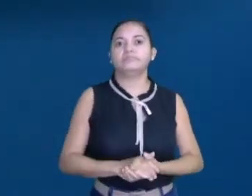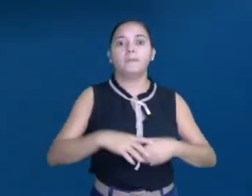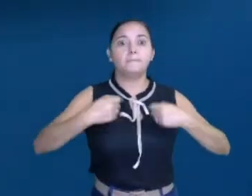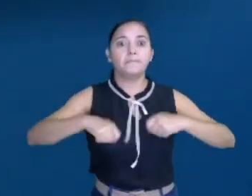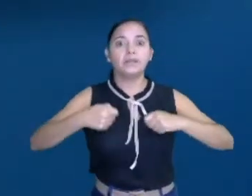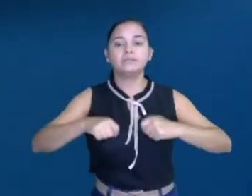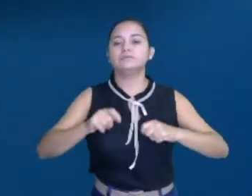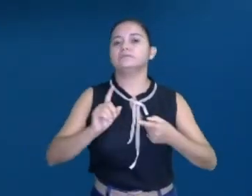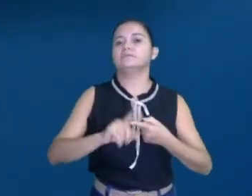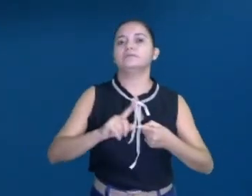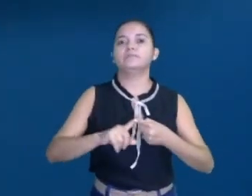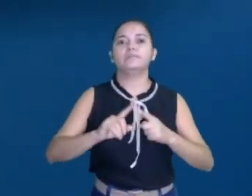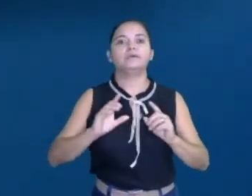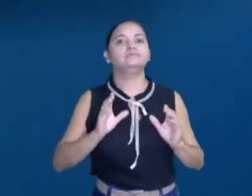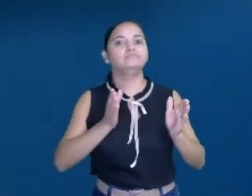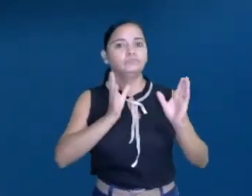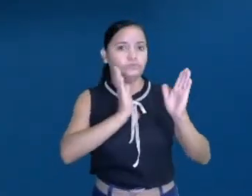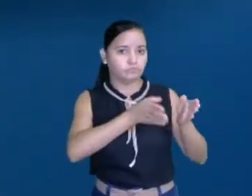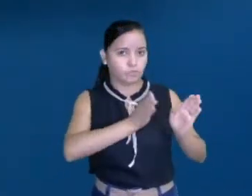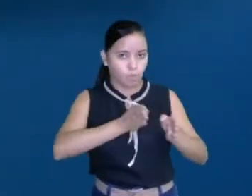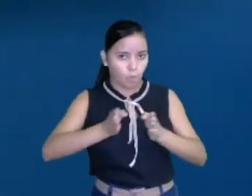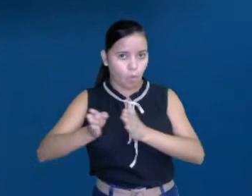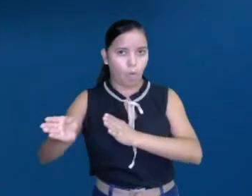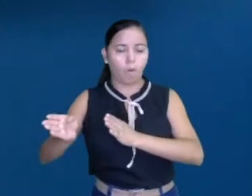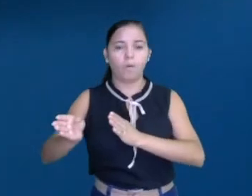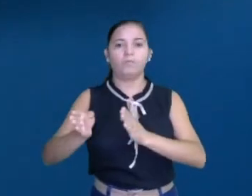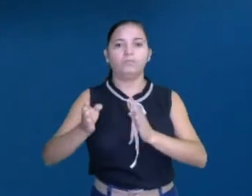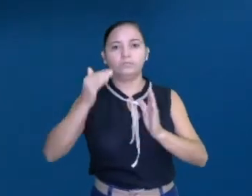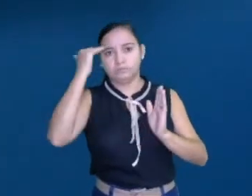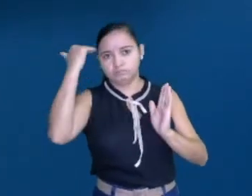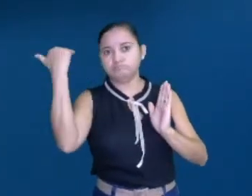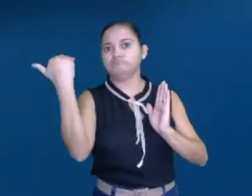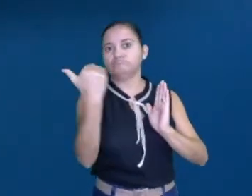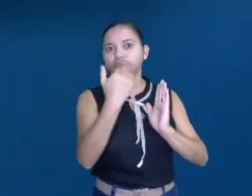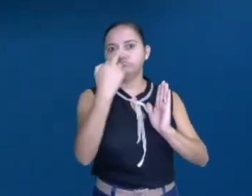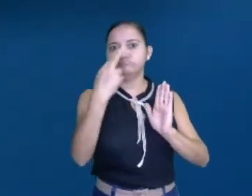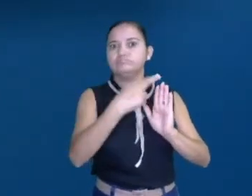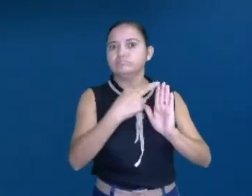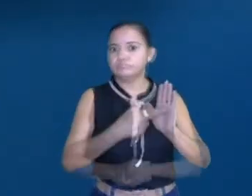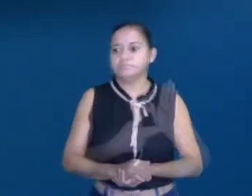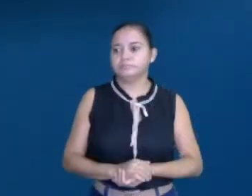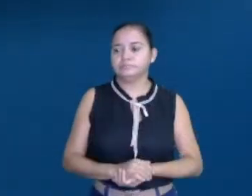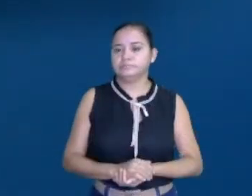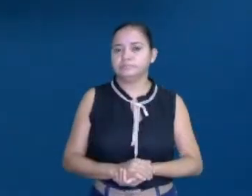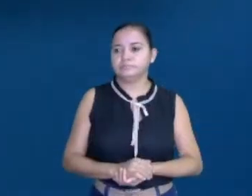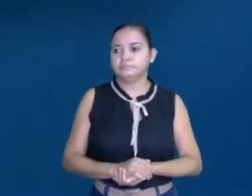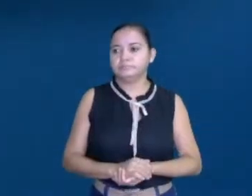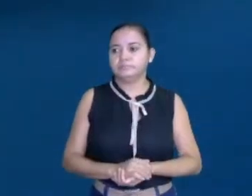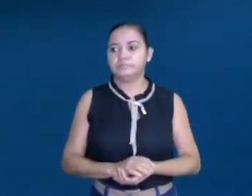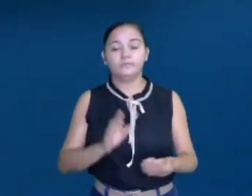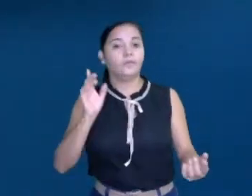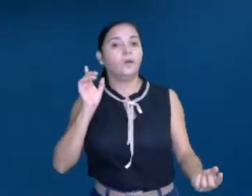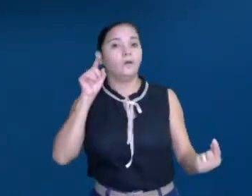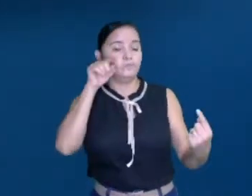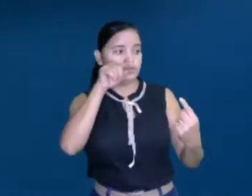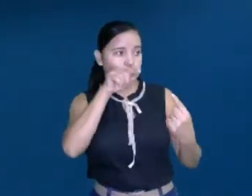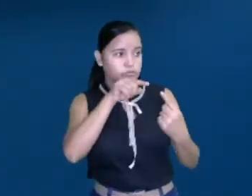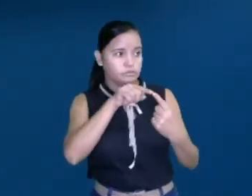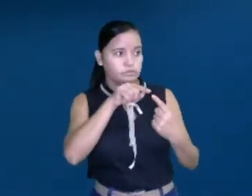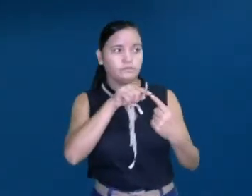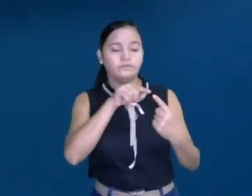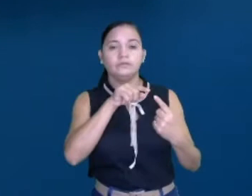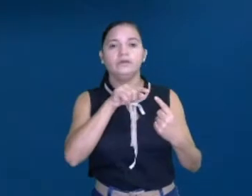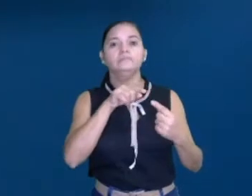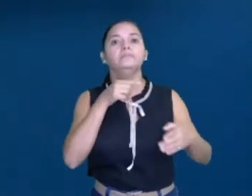uma organização, de uma ordem, certo? Pré-estabelecida para se agruparem. A objetividade